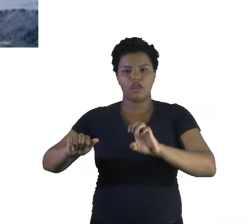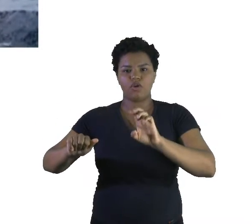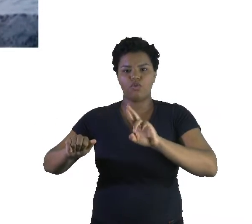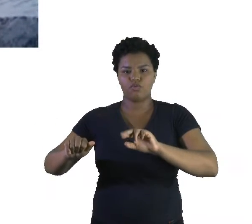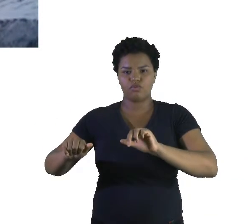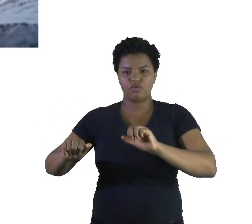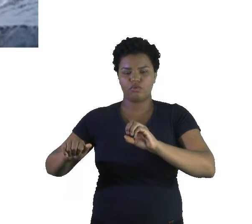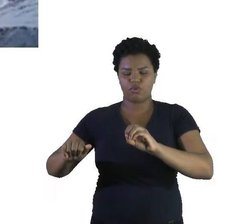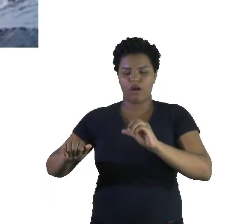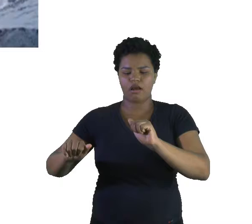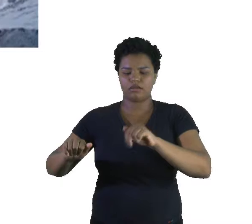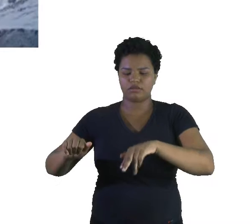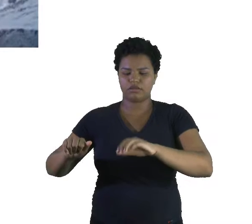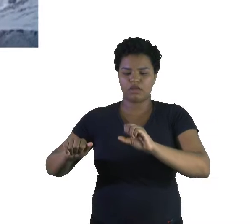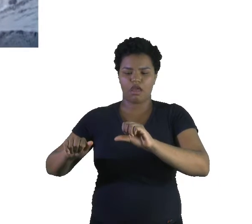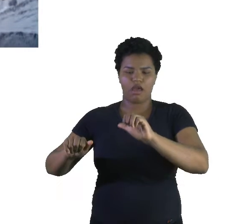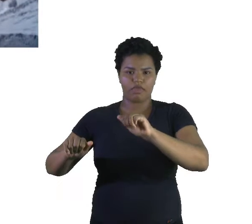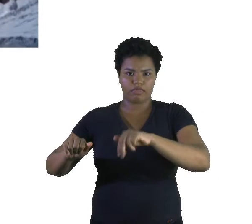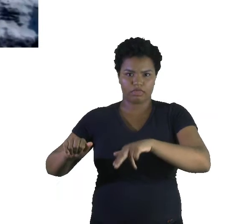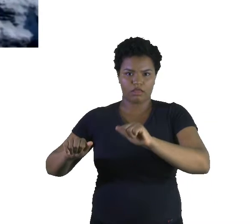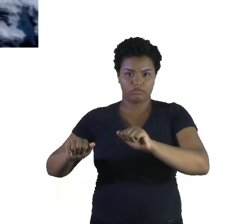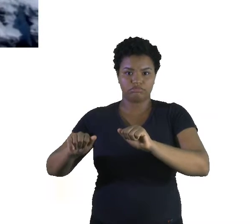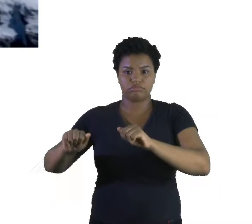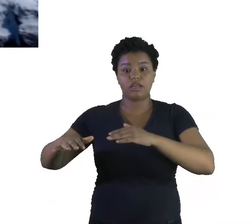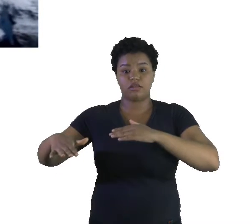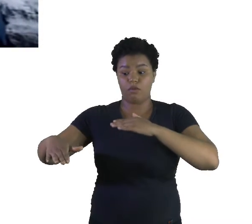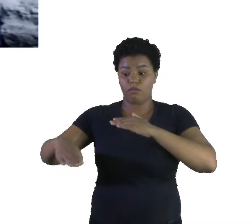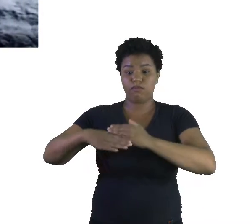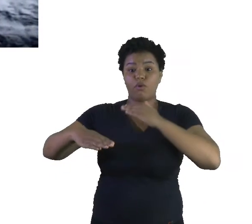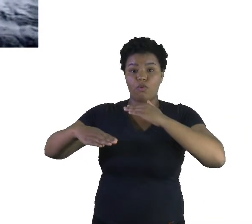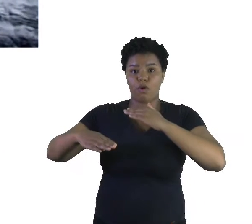A força dessa colisão se reflete nos Himalaias.